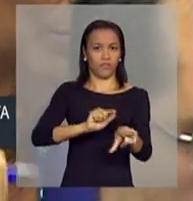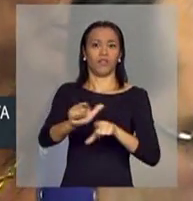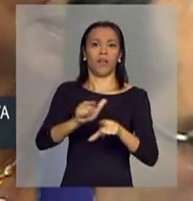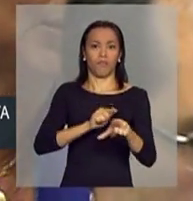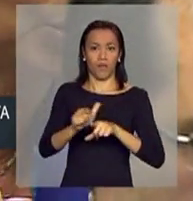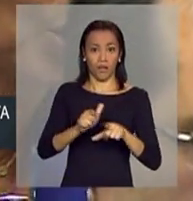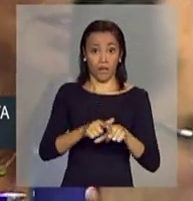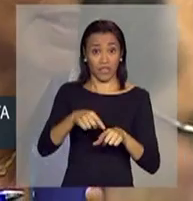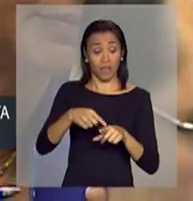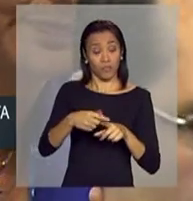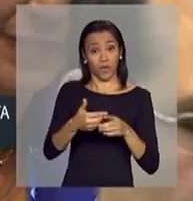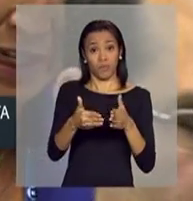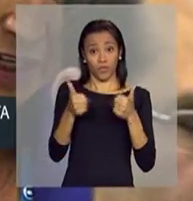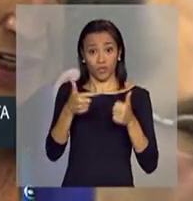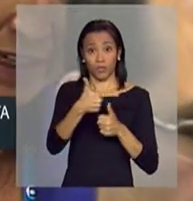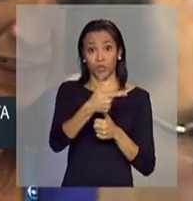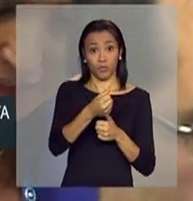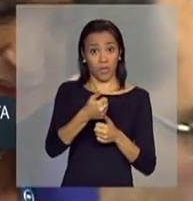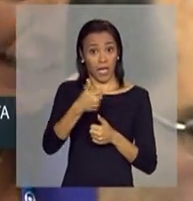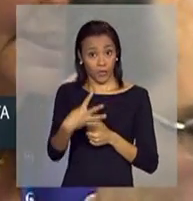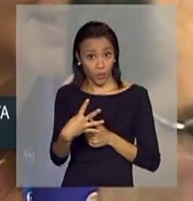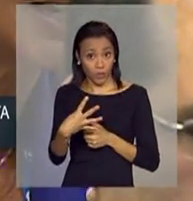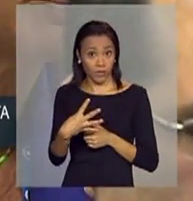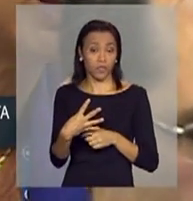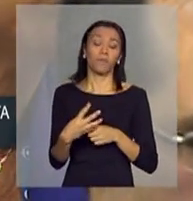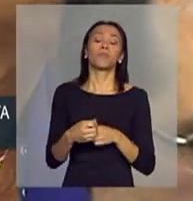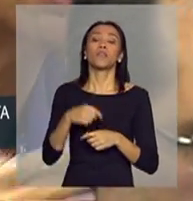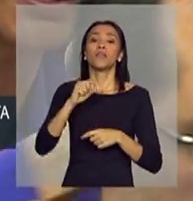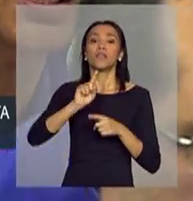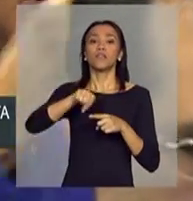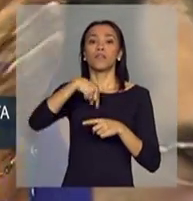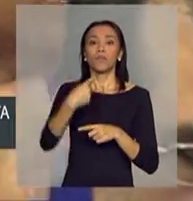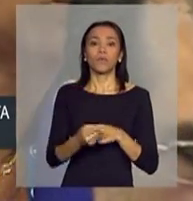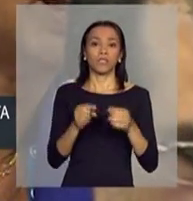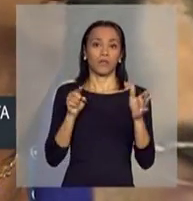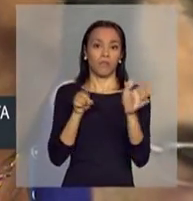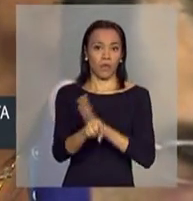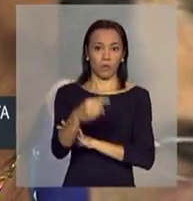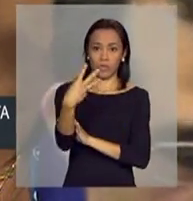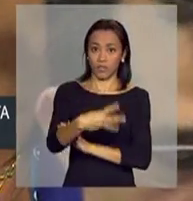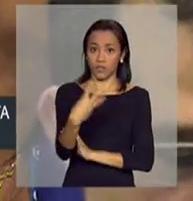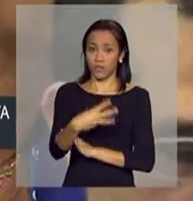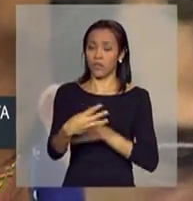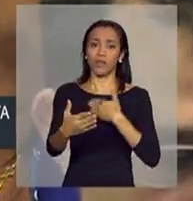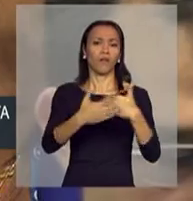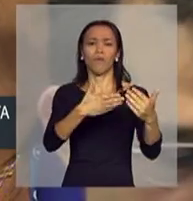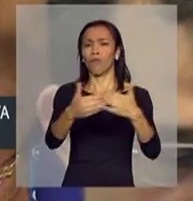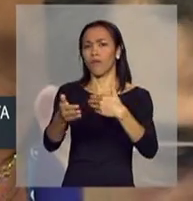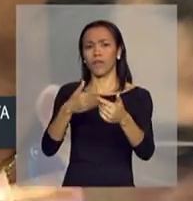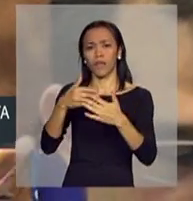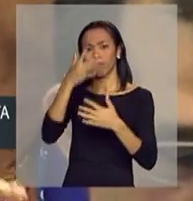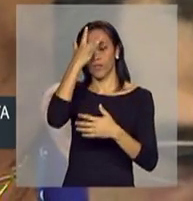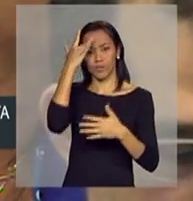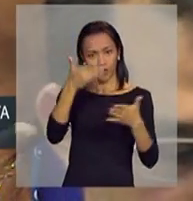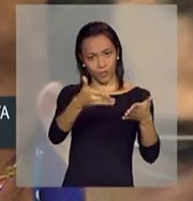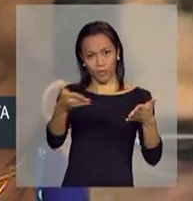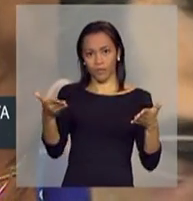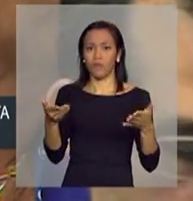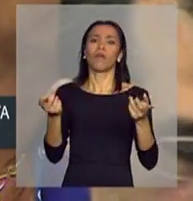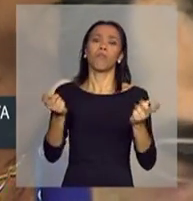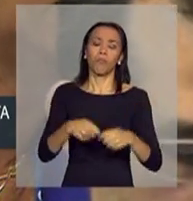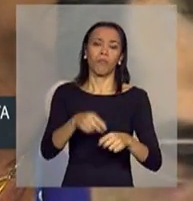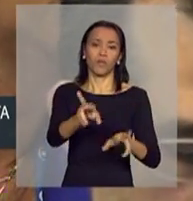de 2014? E a terceira pergunta, que qualquer dos comissionados